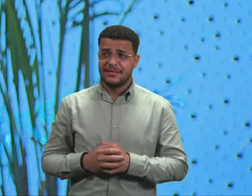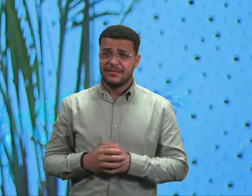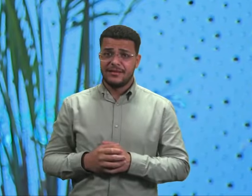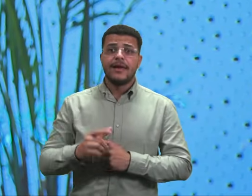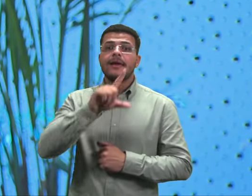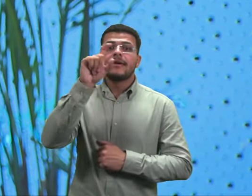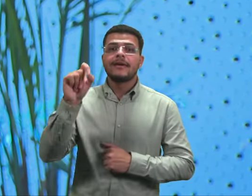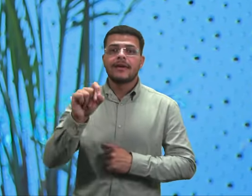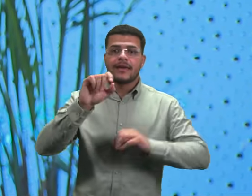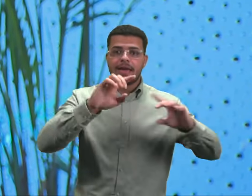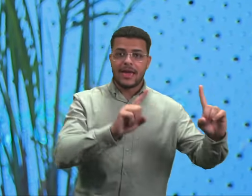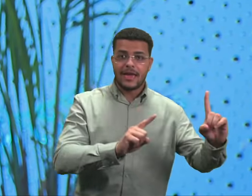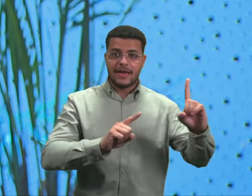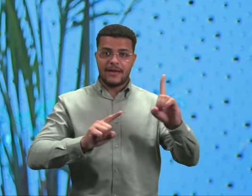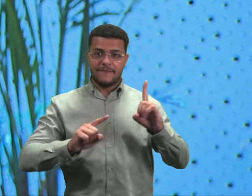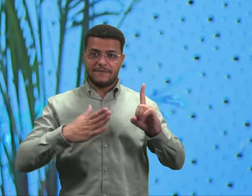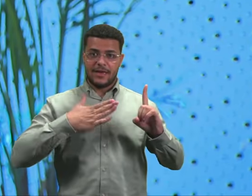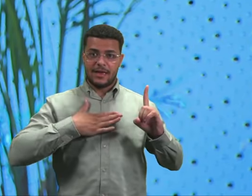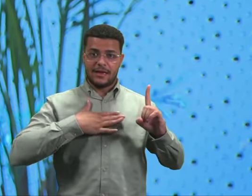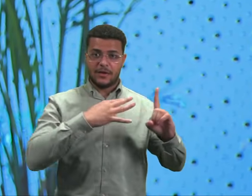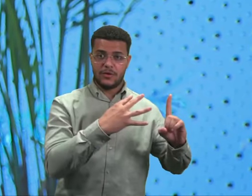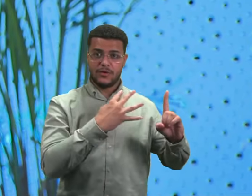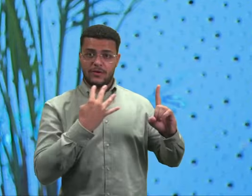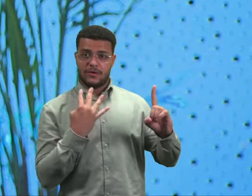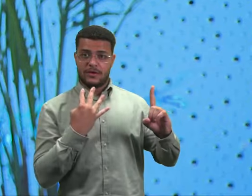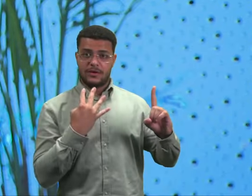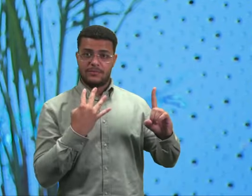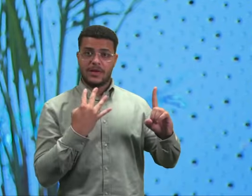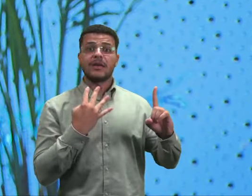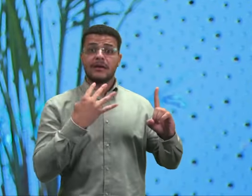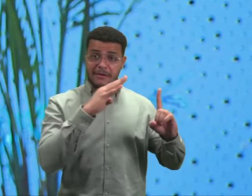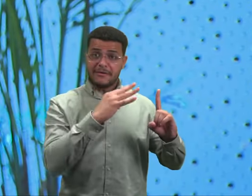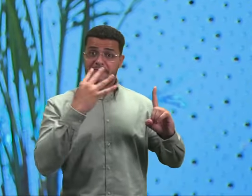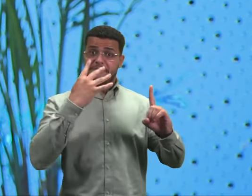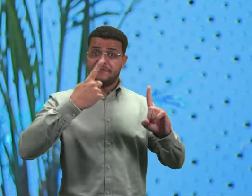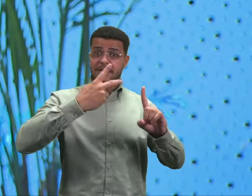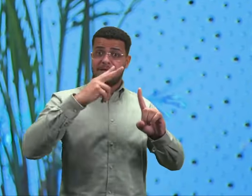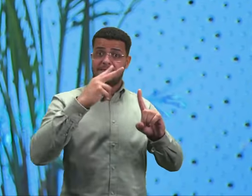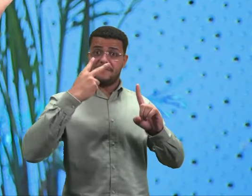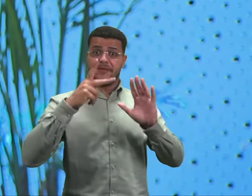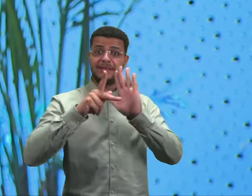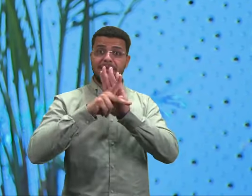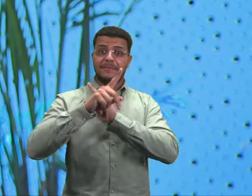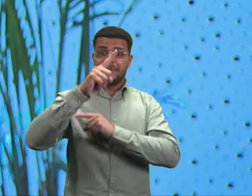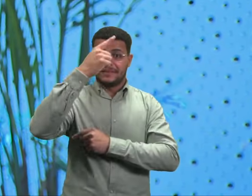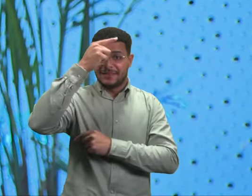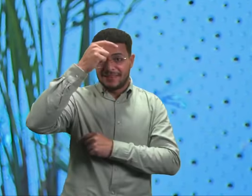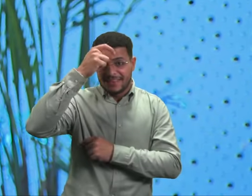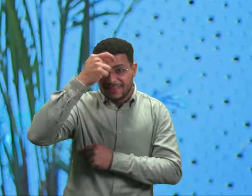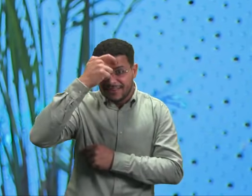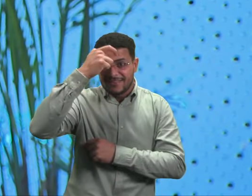mim? Vê o Pai. Como é que você diz: mostra-nos o Pai?